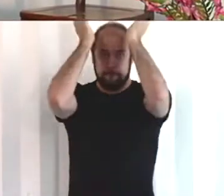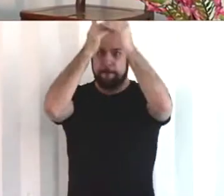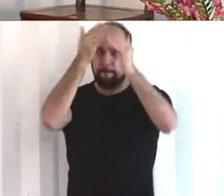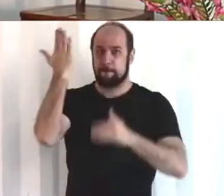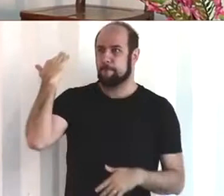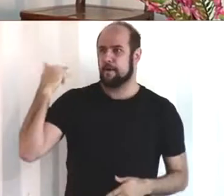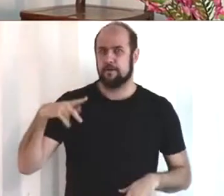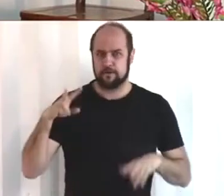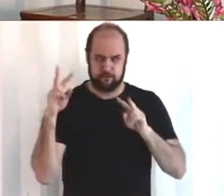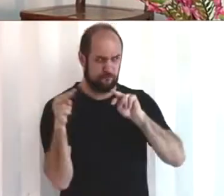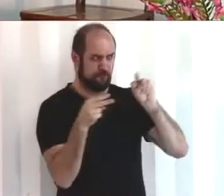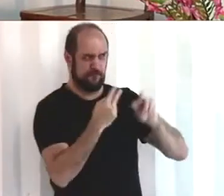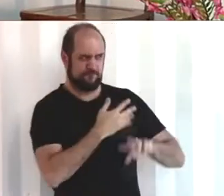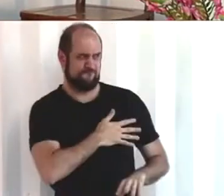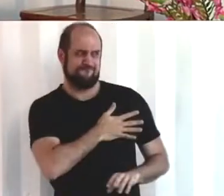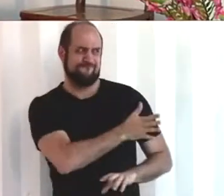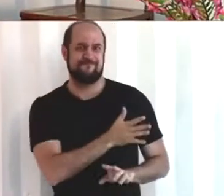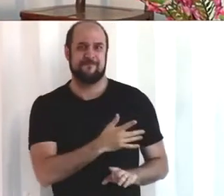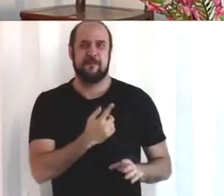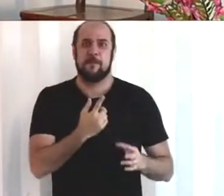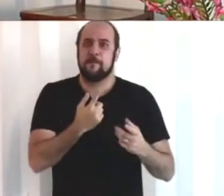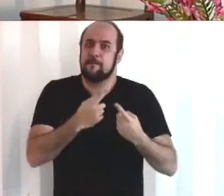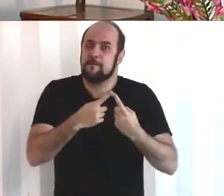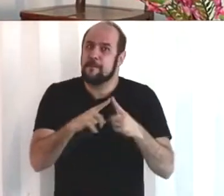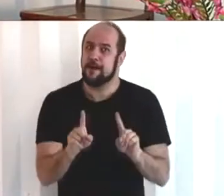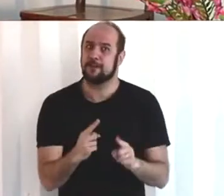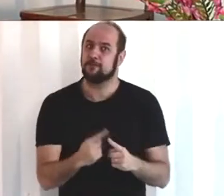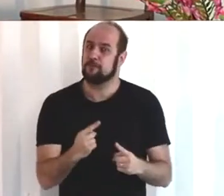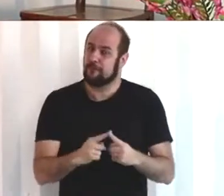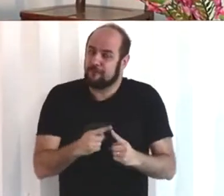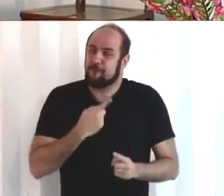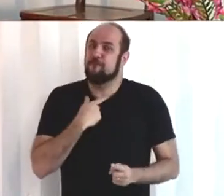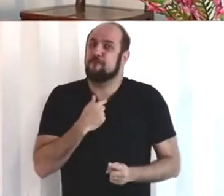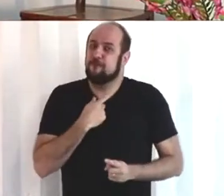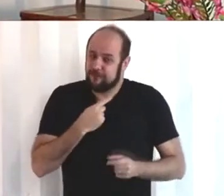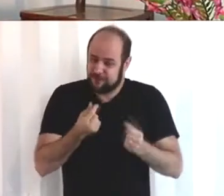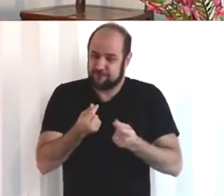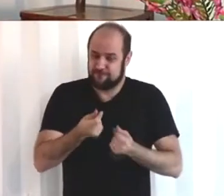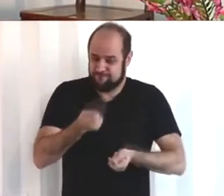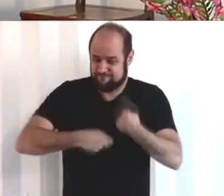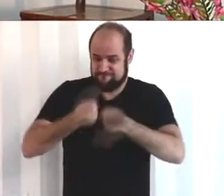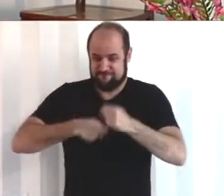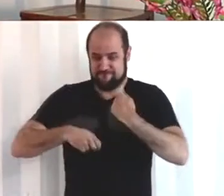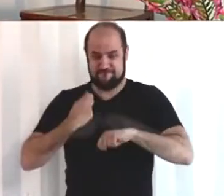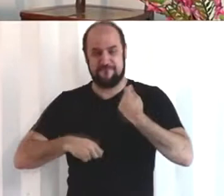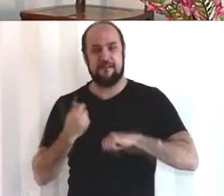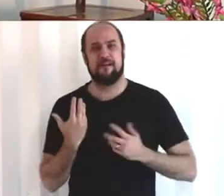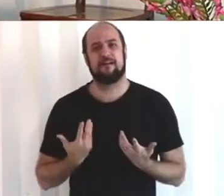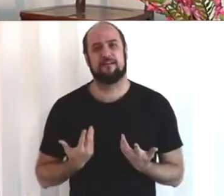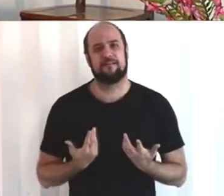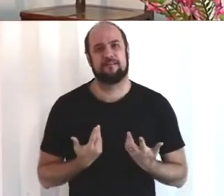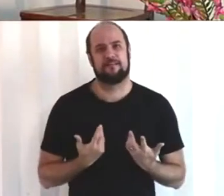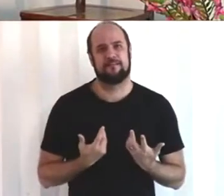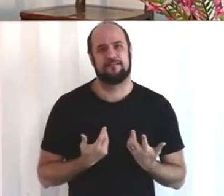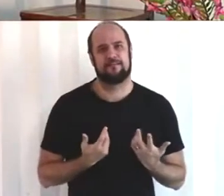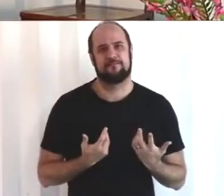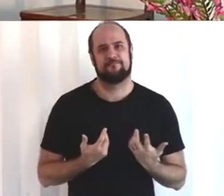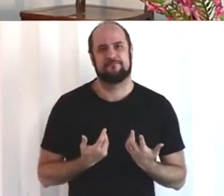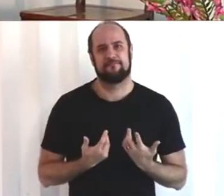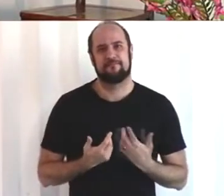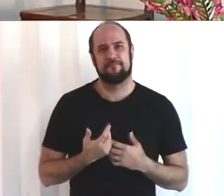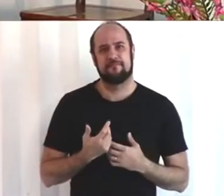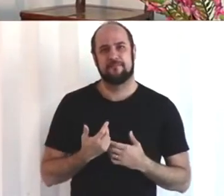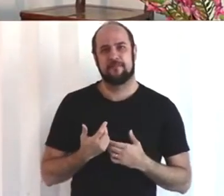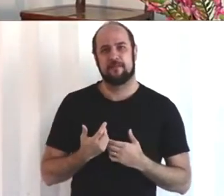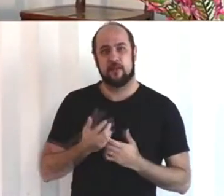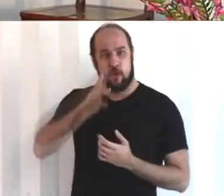o maior número possível de recursos para a construção da catedral, que eles chamam de São Pedro, lá em Roma. E